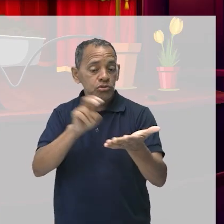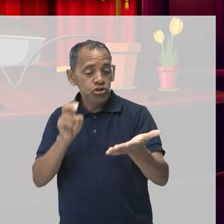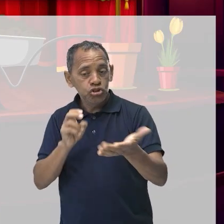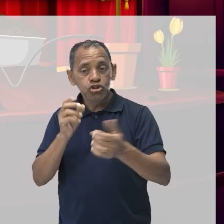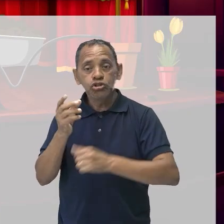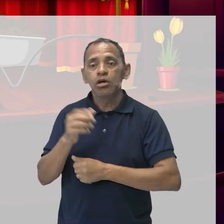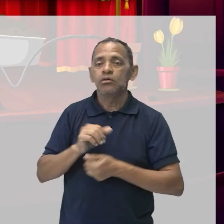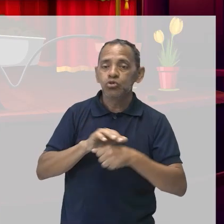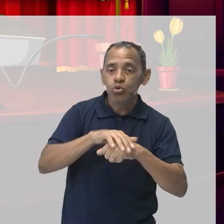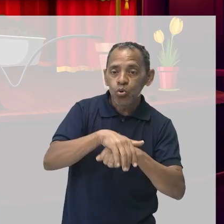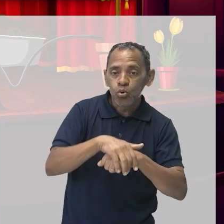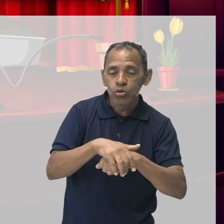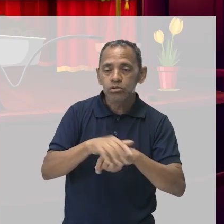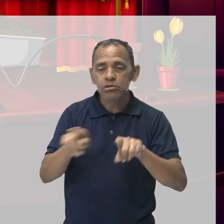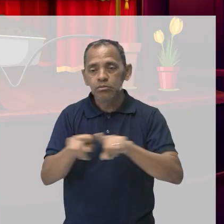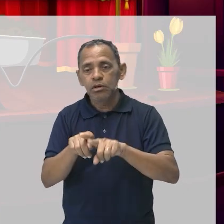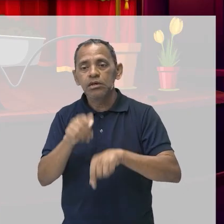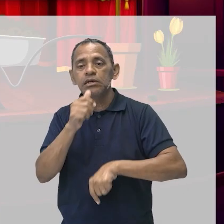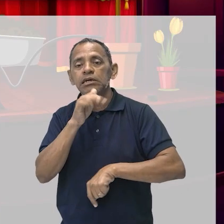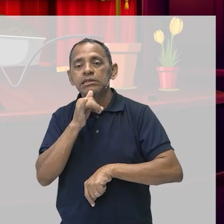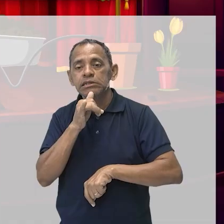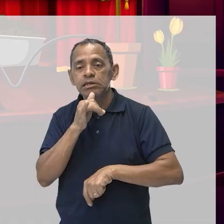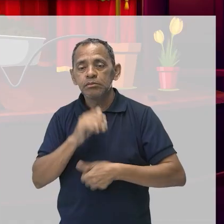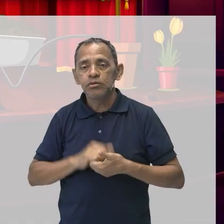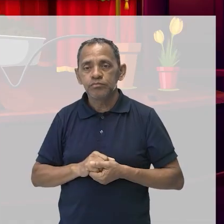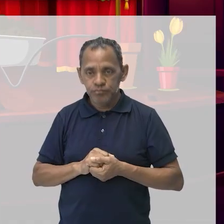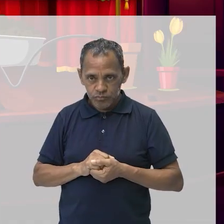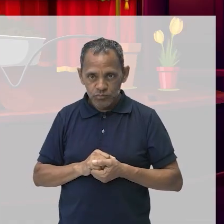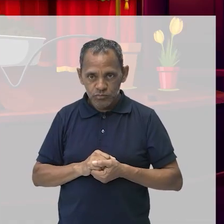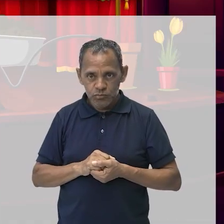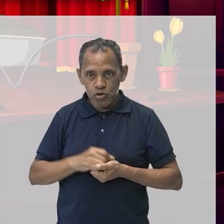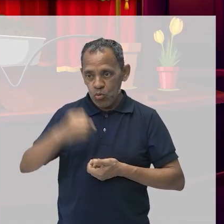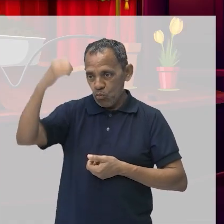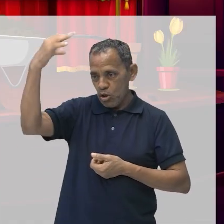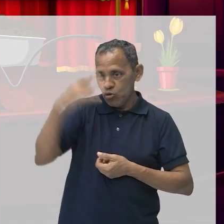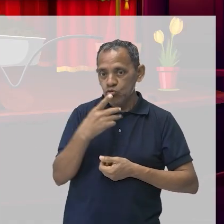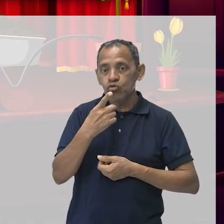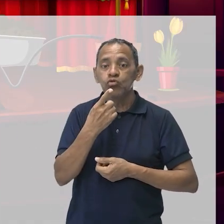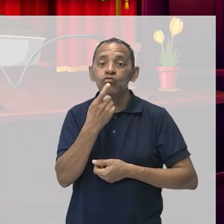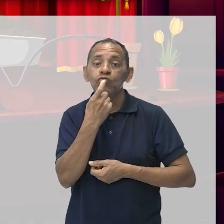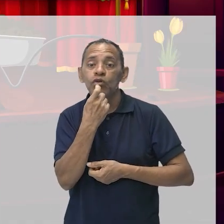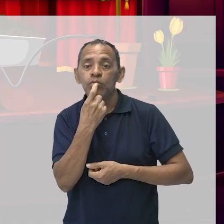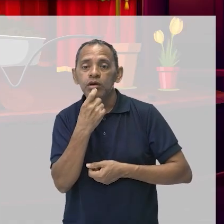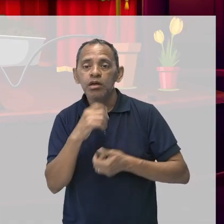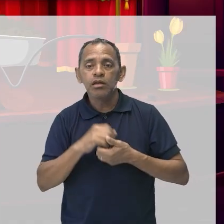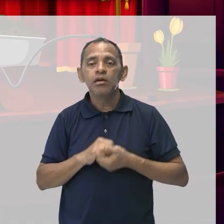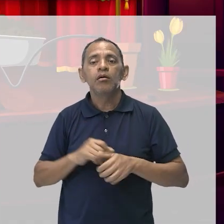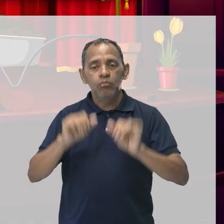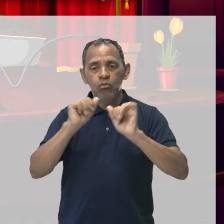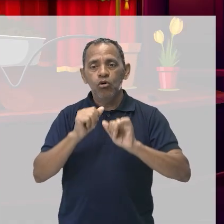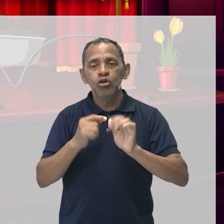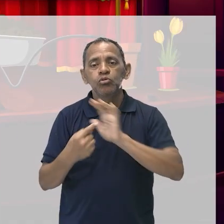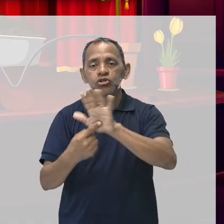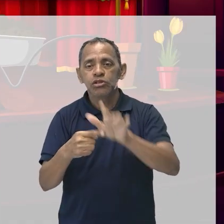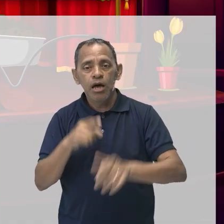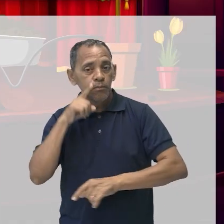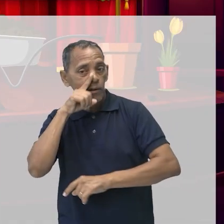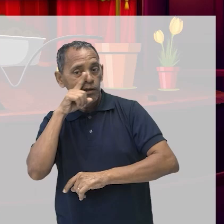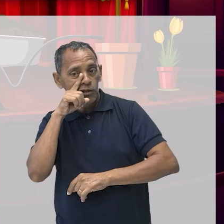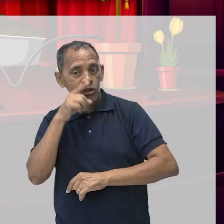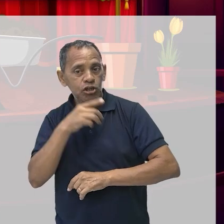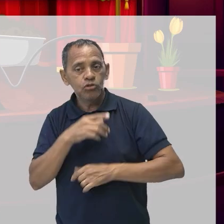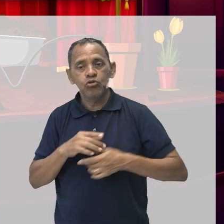Um exemplo, tá? Uma luz vermelha pode indicar perigo ou paixão, enquanto uma luz azul